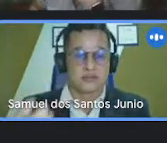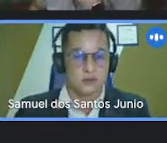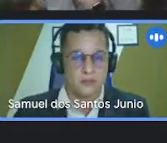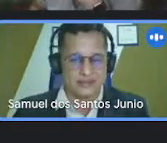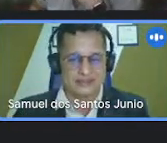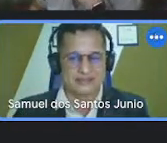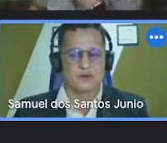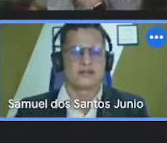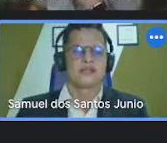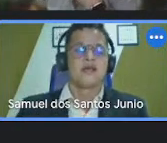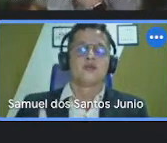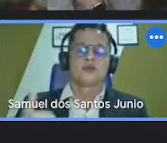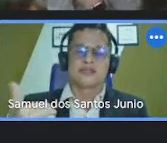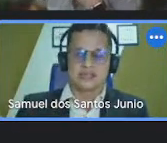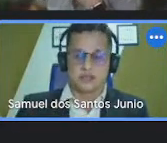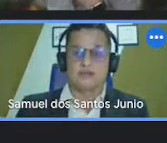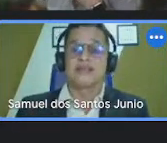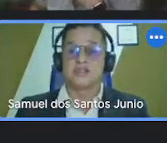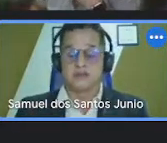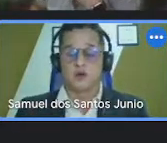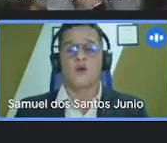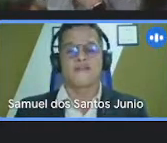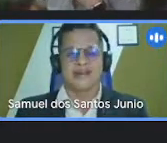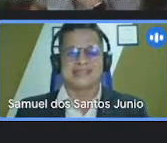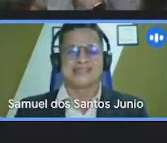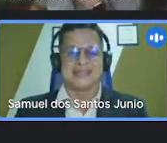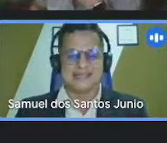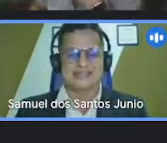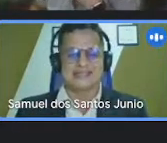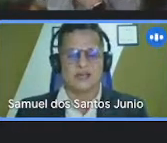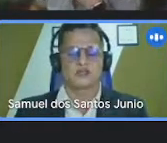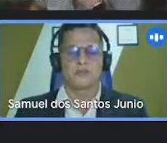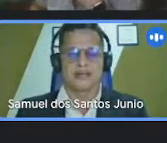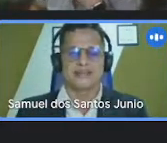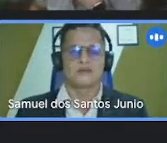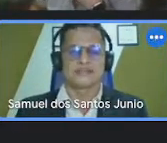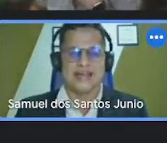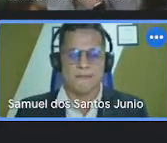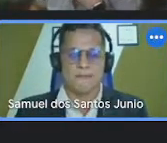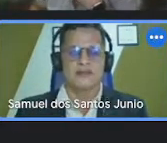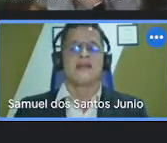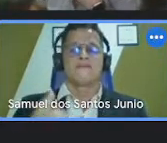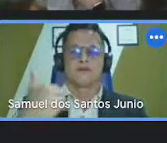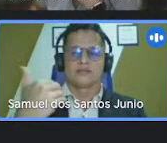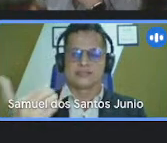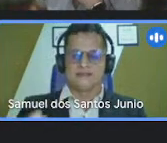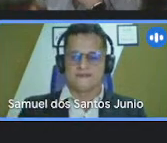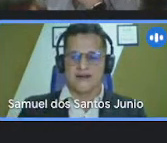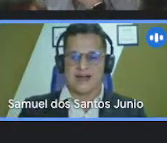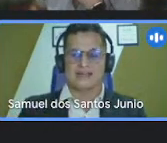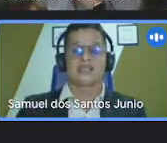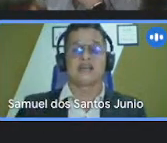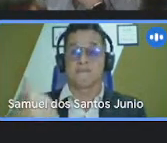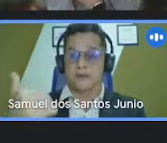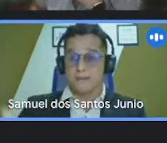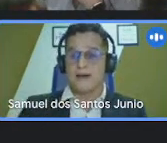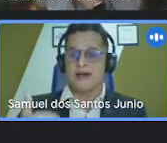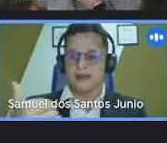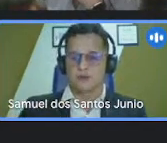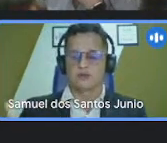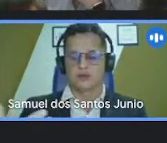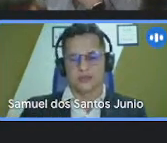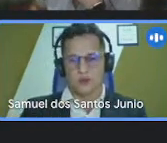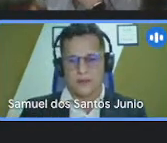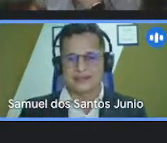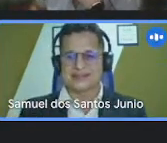olhando as documentações, tudo certinho, identificou que vai ser necessário submeter ao CEP, você vai já